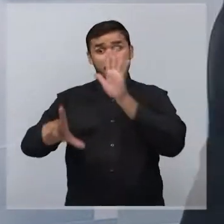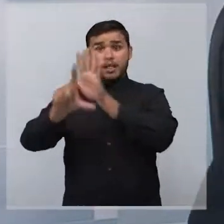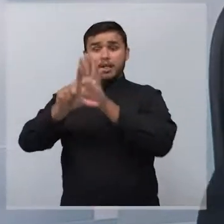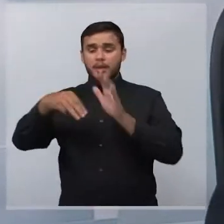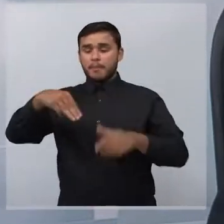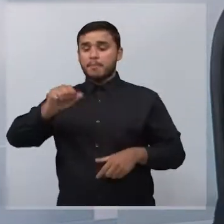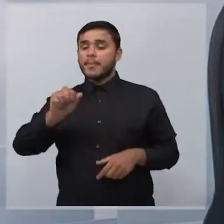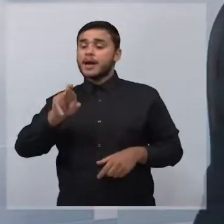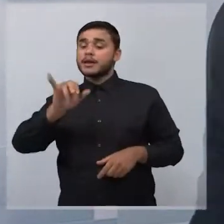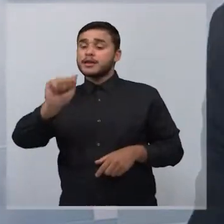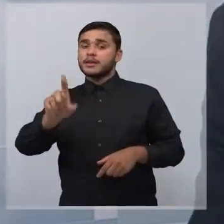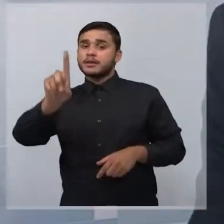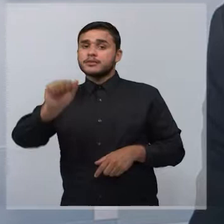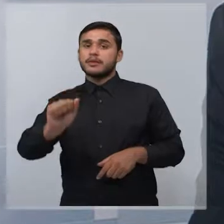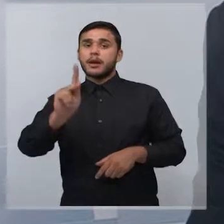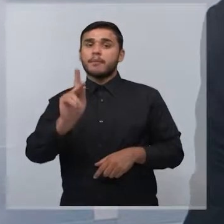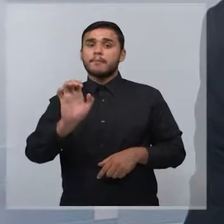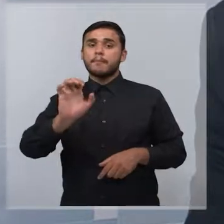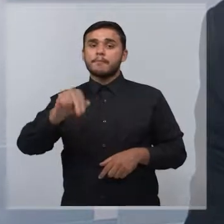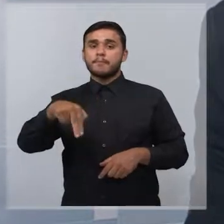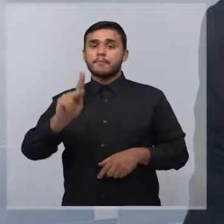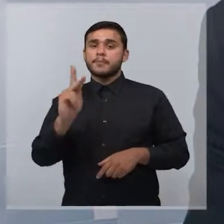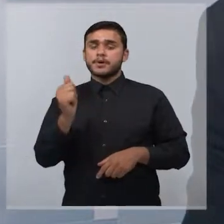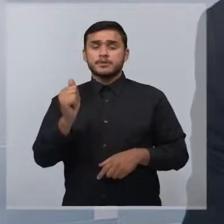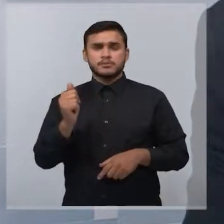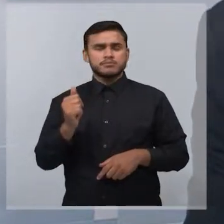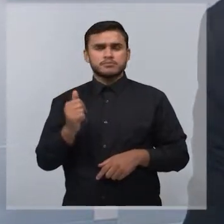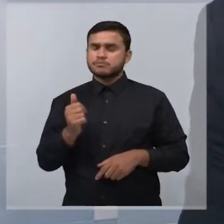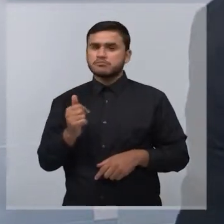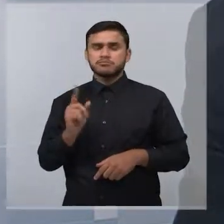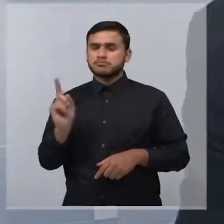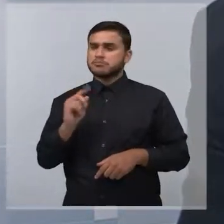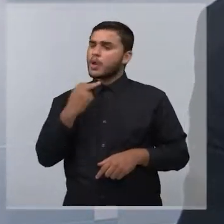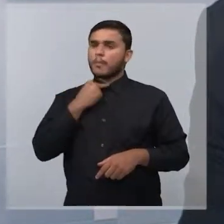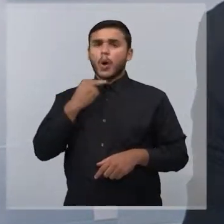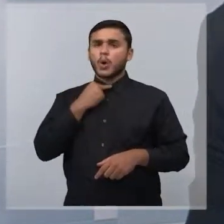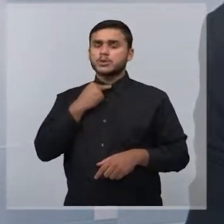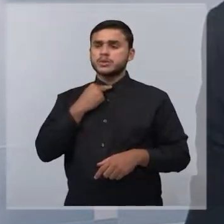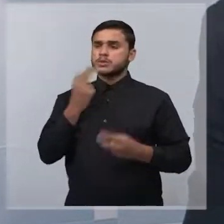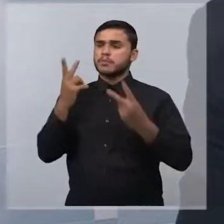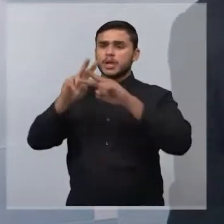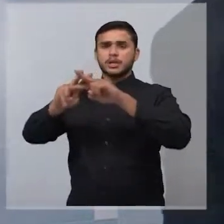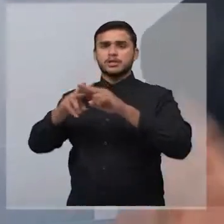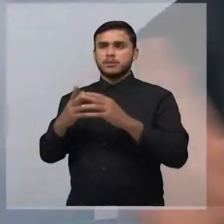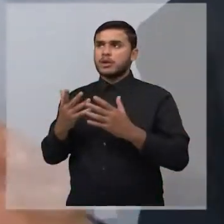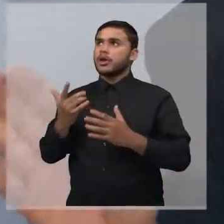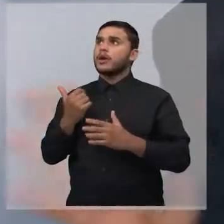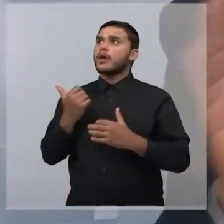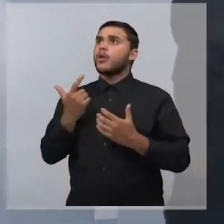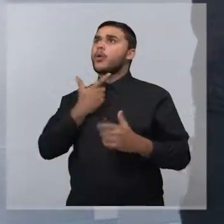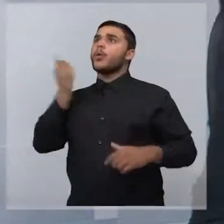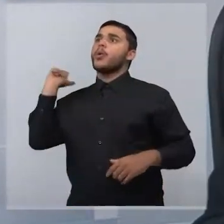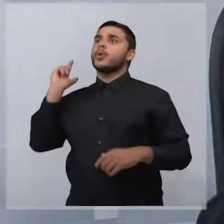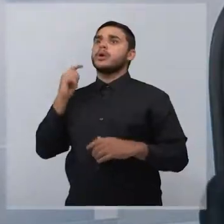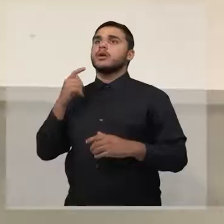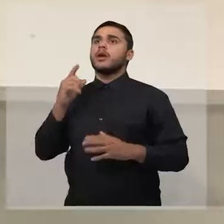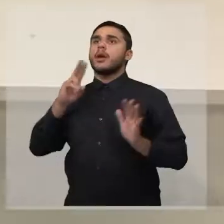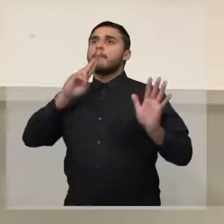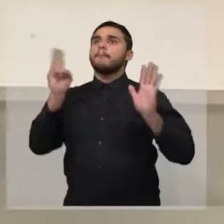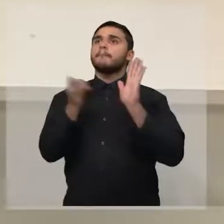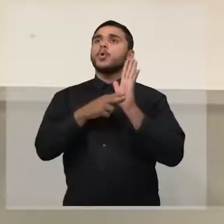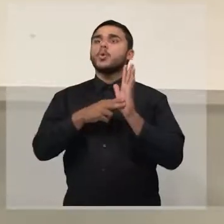vezes algumas penalidades troca por cesta básica. Bom, eu estou só dando um exemplo, que